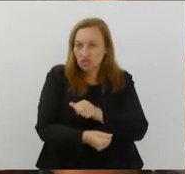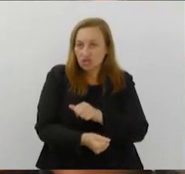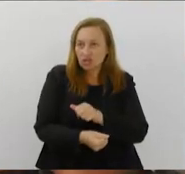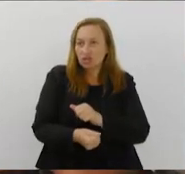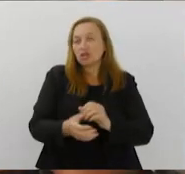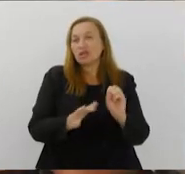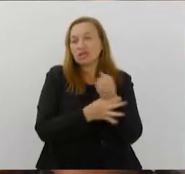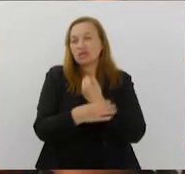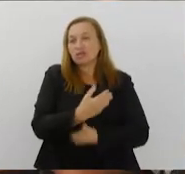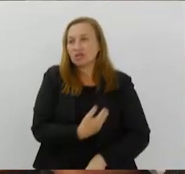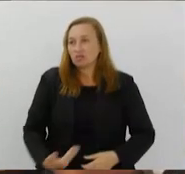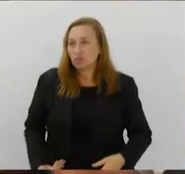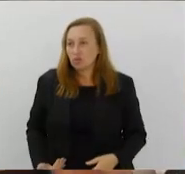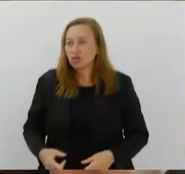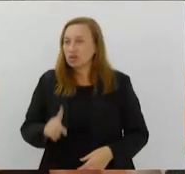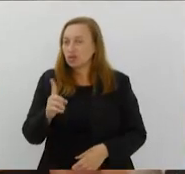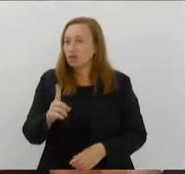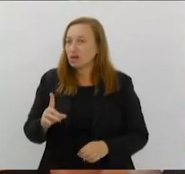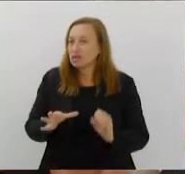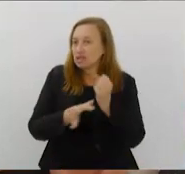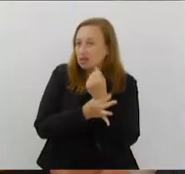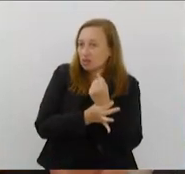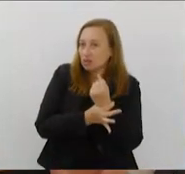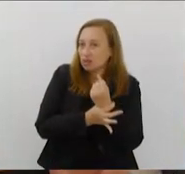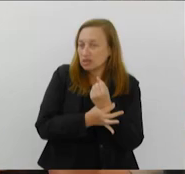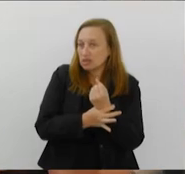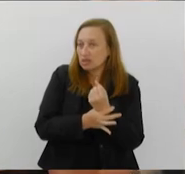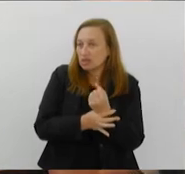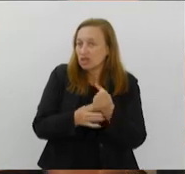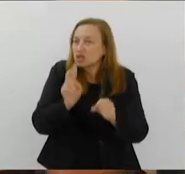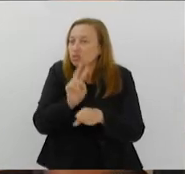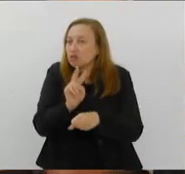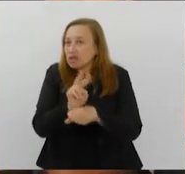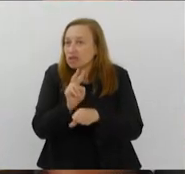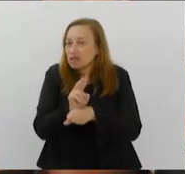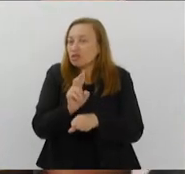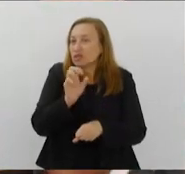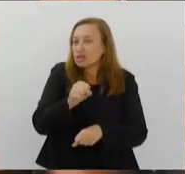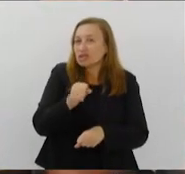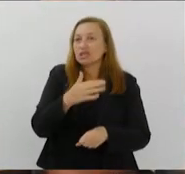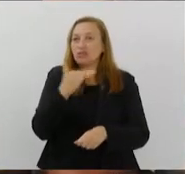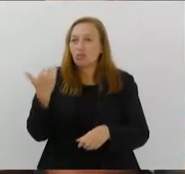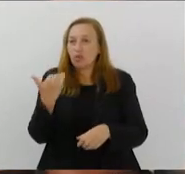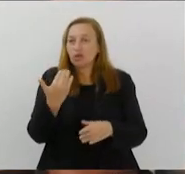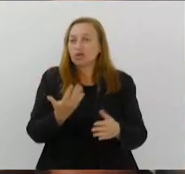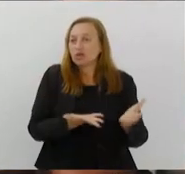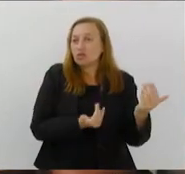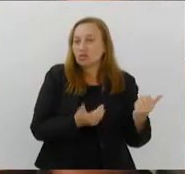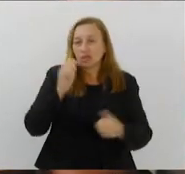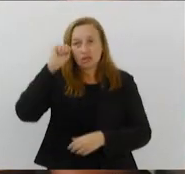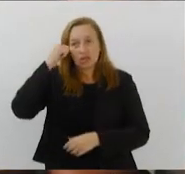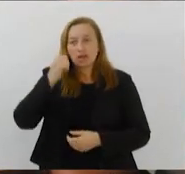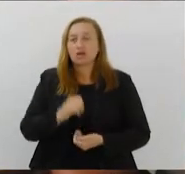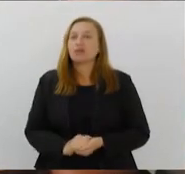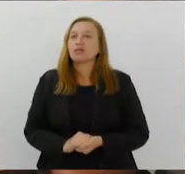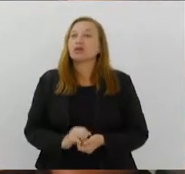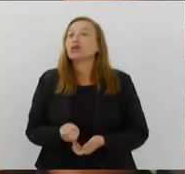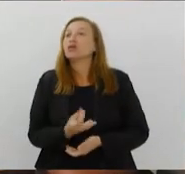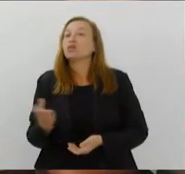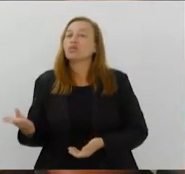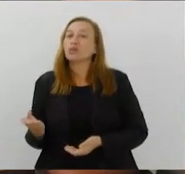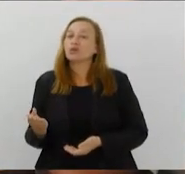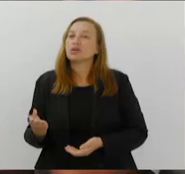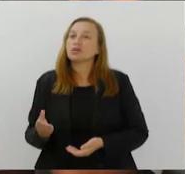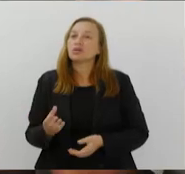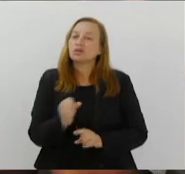segurança pública, mas não é uma segurança preventiva, é uma segurança de ataque, é uma segurança de extermínio da juventude negra, enquanto em